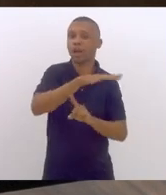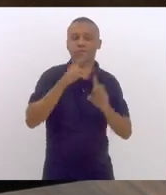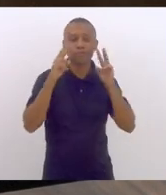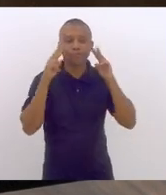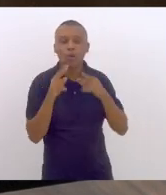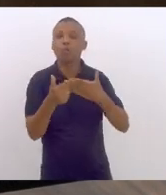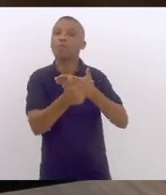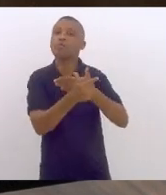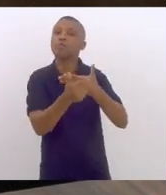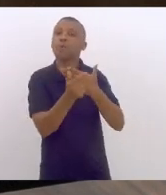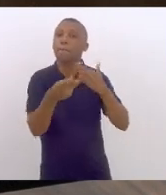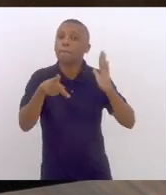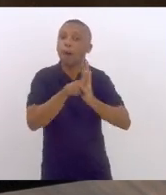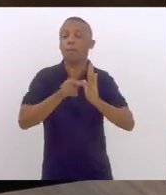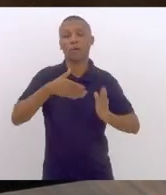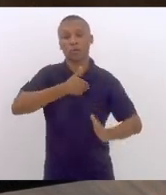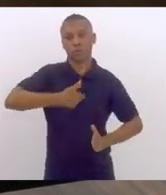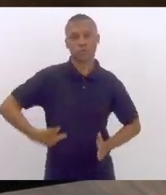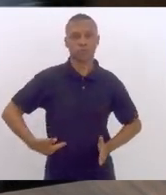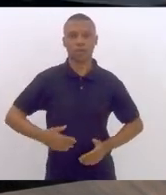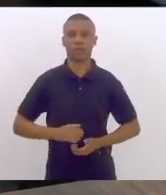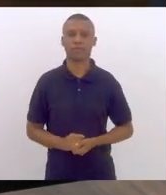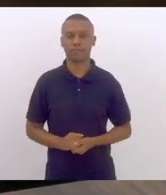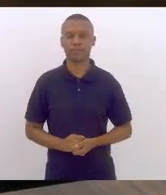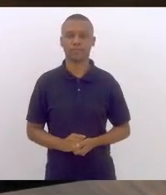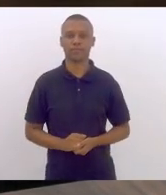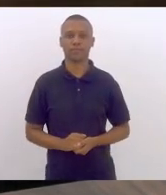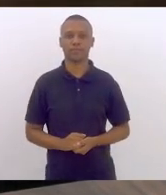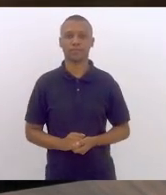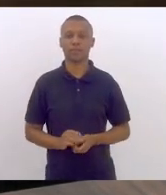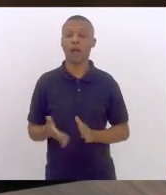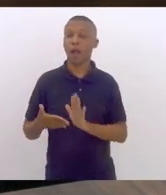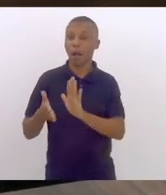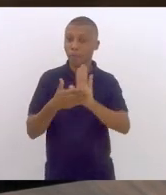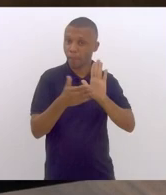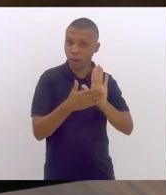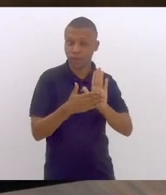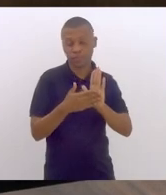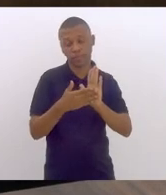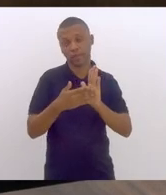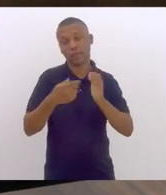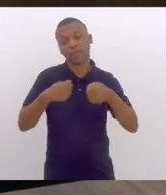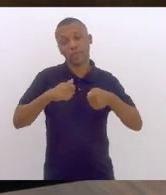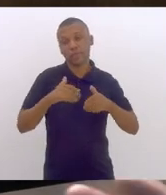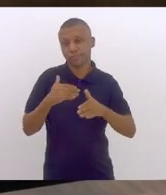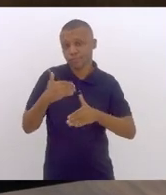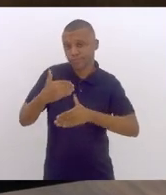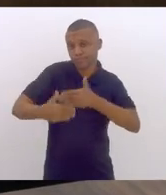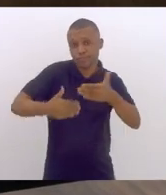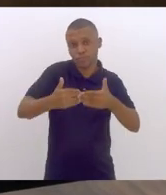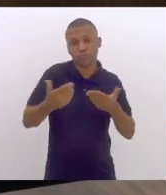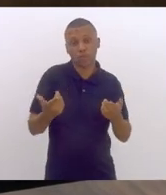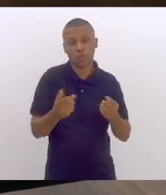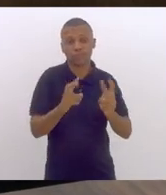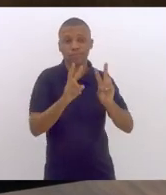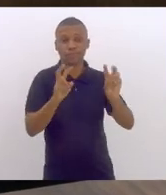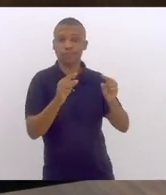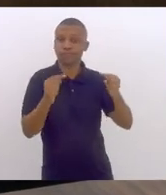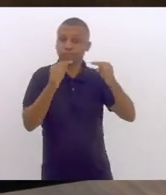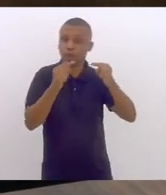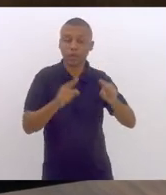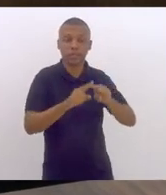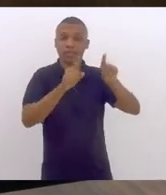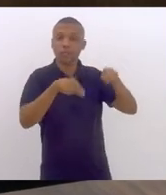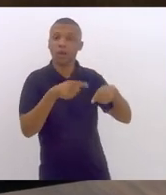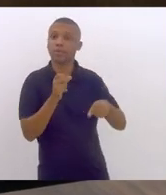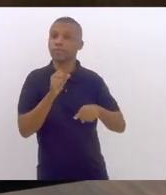típicas de estado Portanto acho que a proposição merece ter segmento é militório que esse servidores